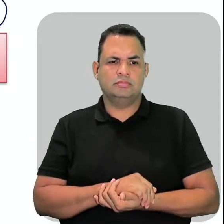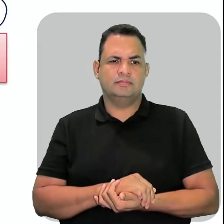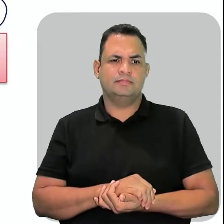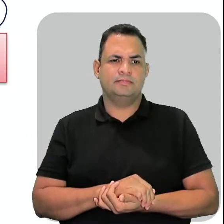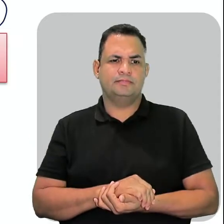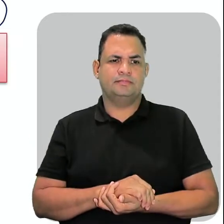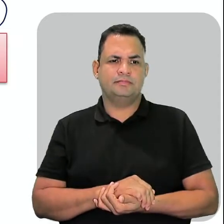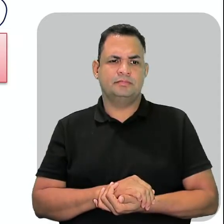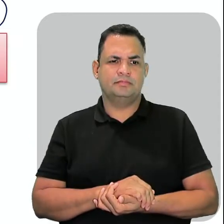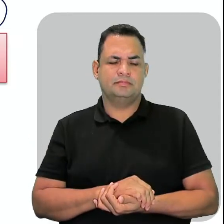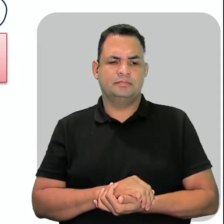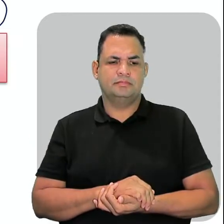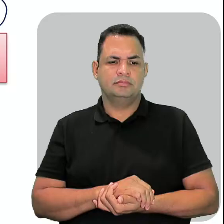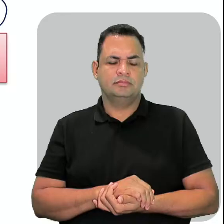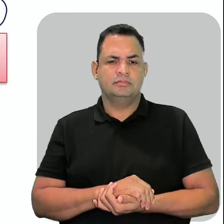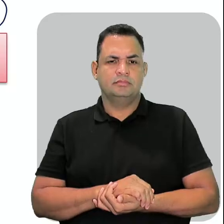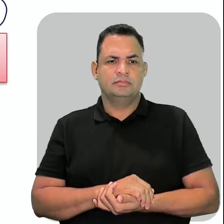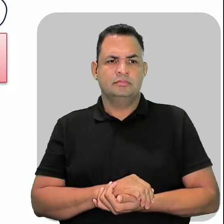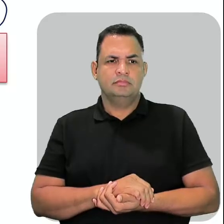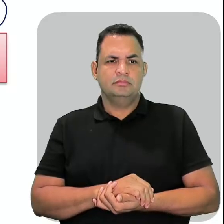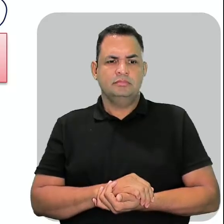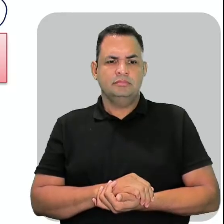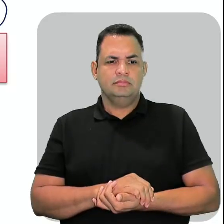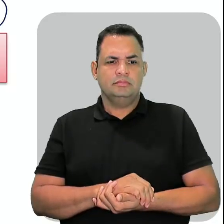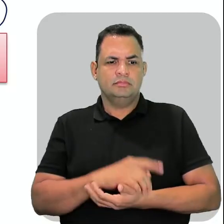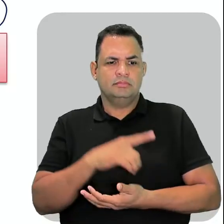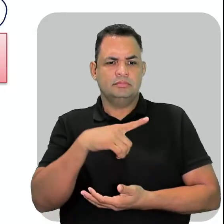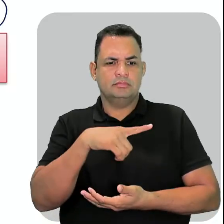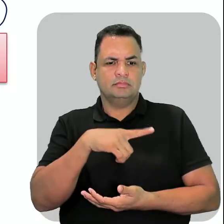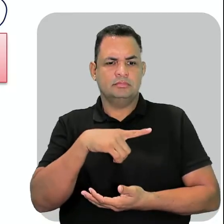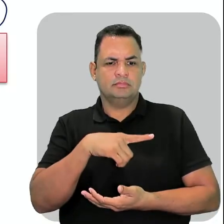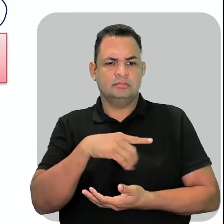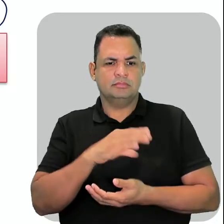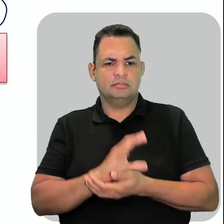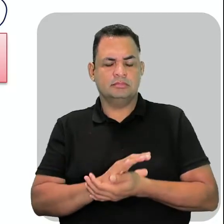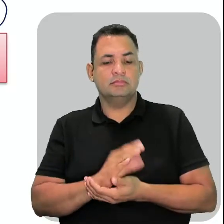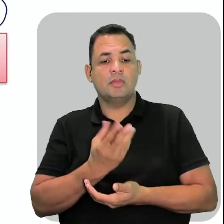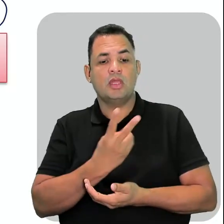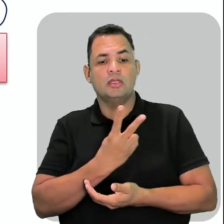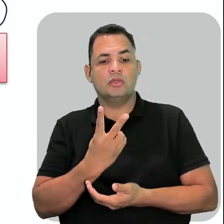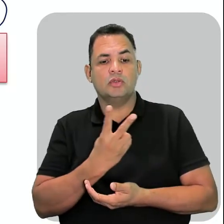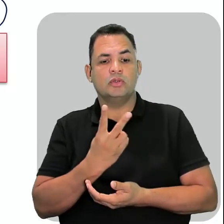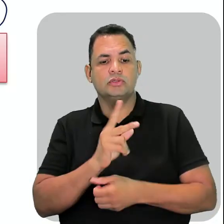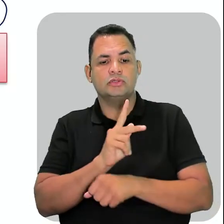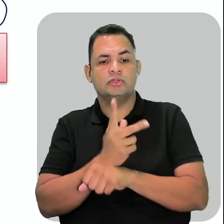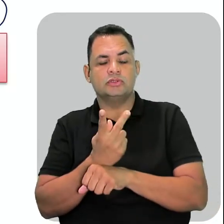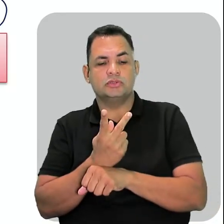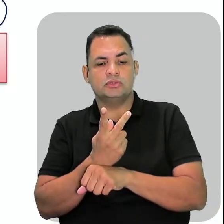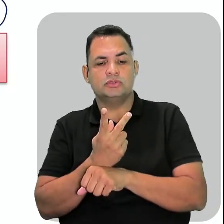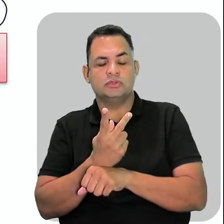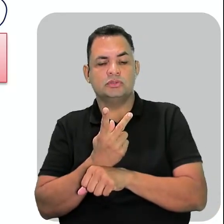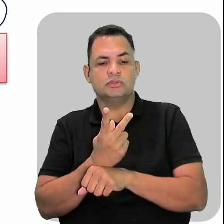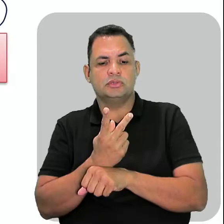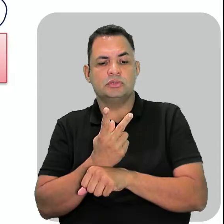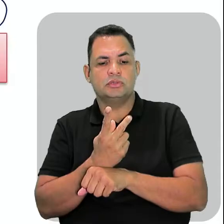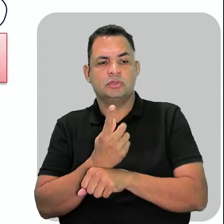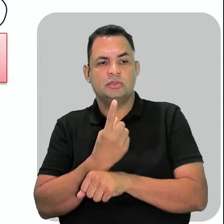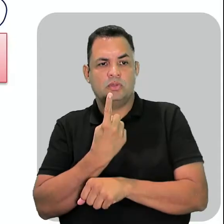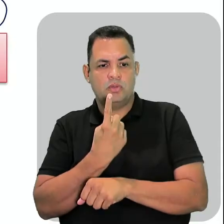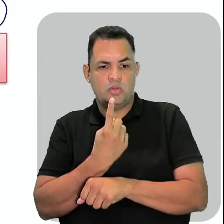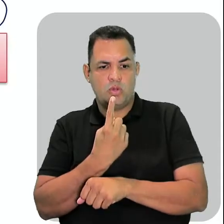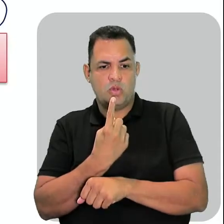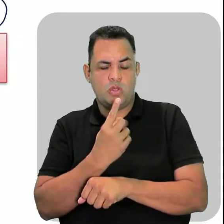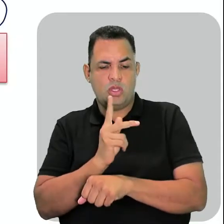mesmo carinha. O que está acontecendo? Ele tem aqui, ó, esse carbono tem 2 hidrogênios. Só que um